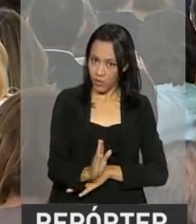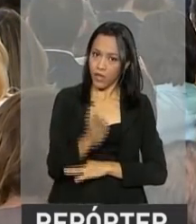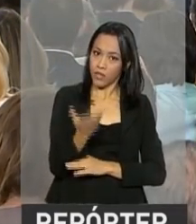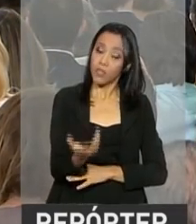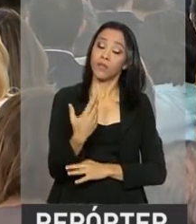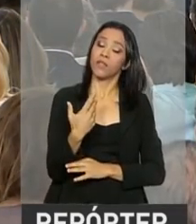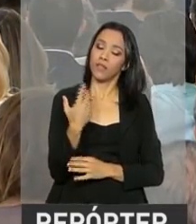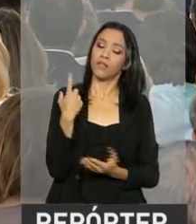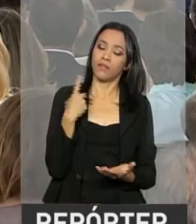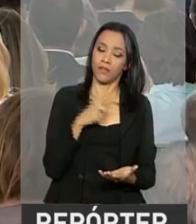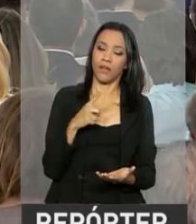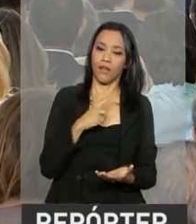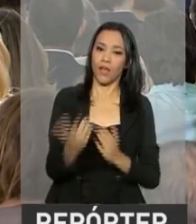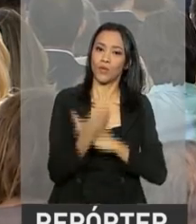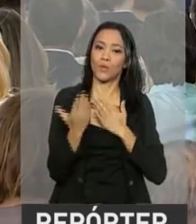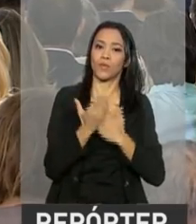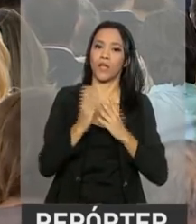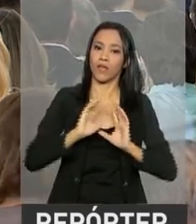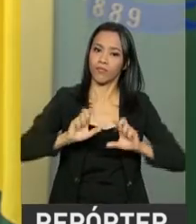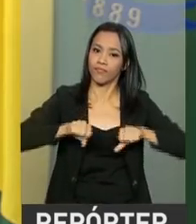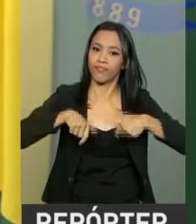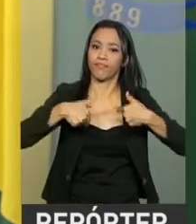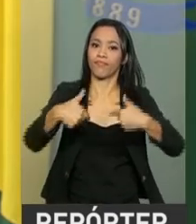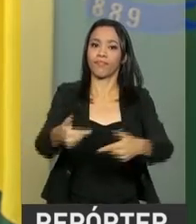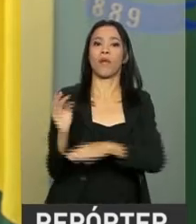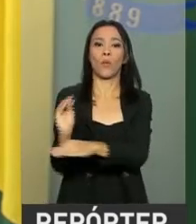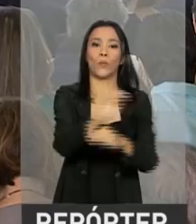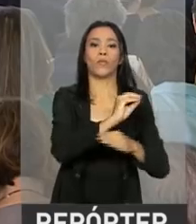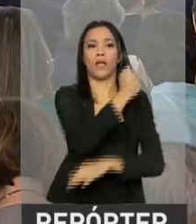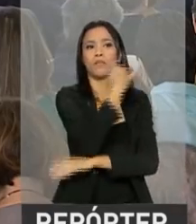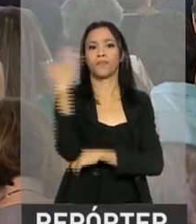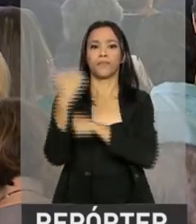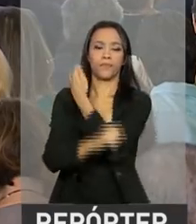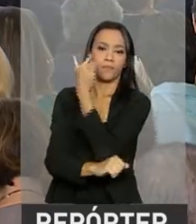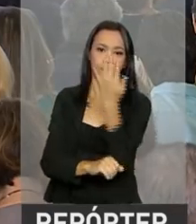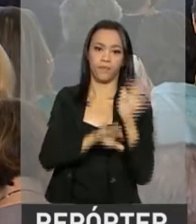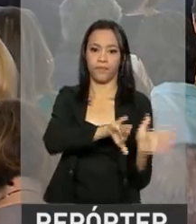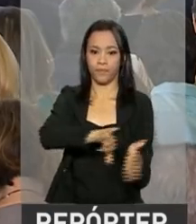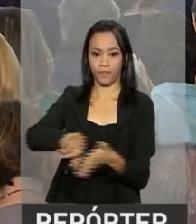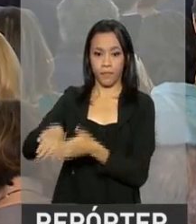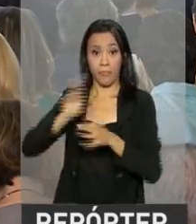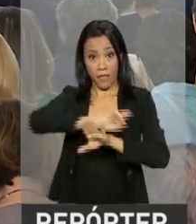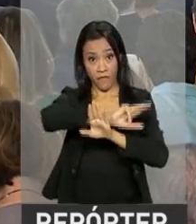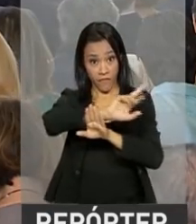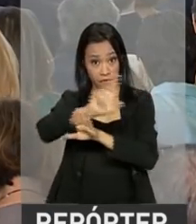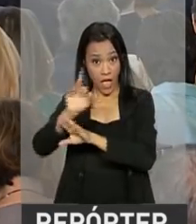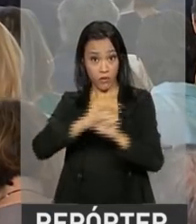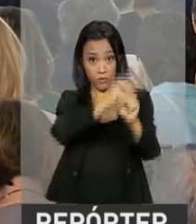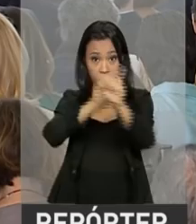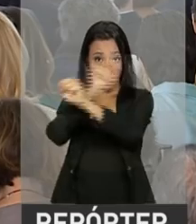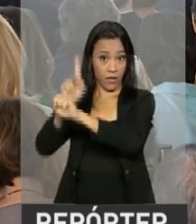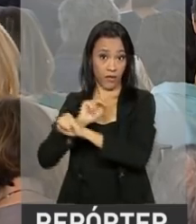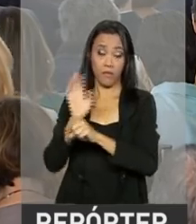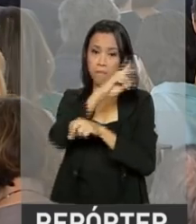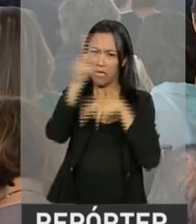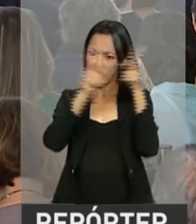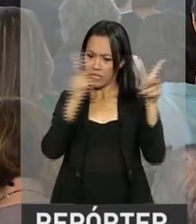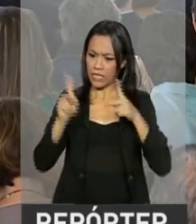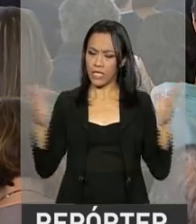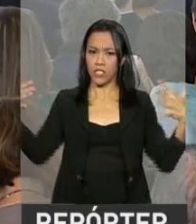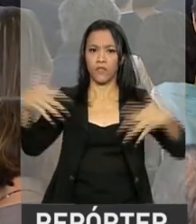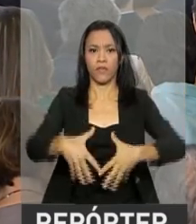colaborando muito com a questão do meio ambiente. Os vários chefes de Estado e de governo que vieram para